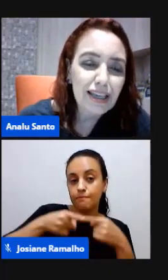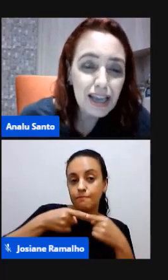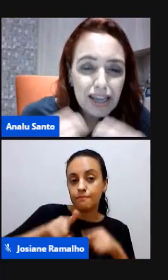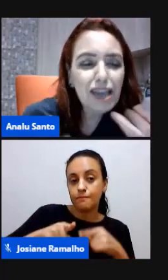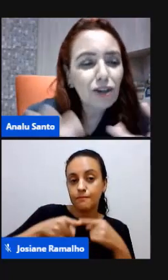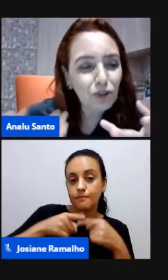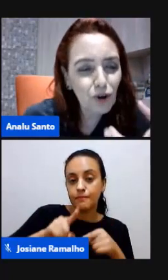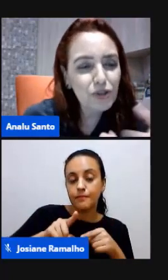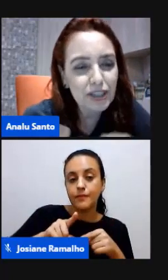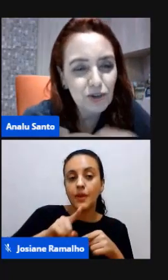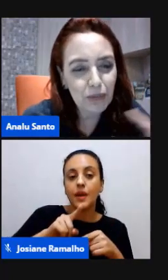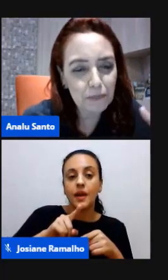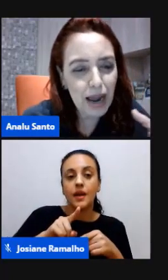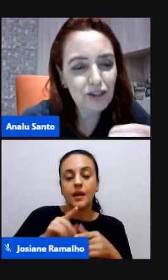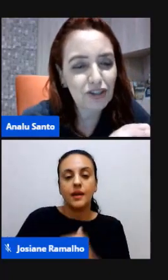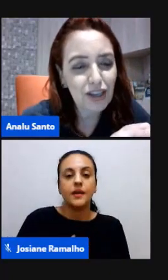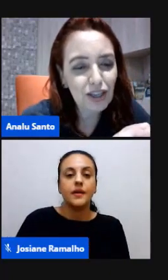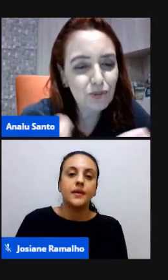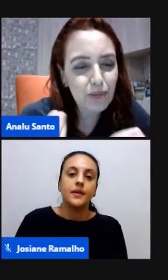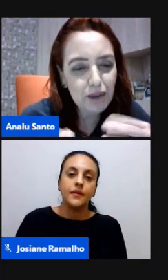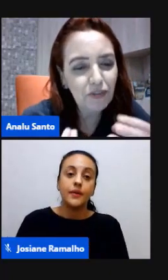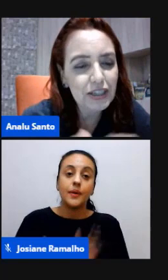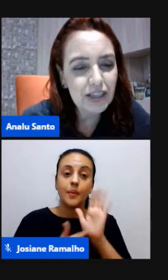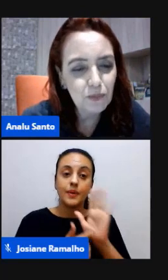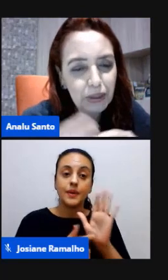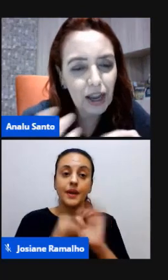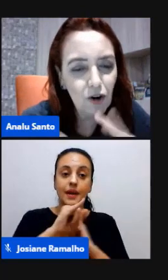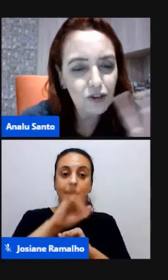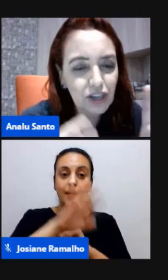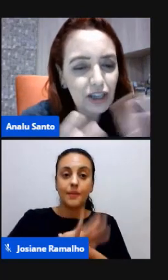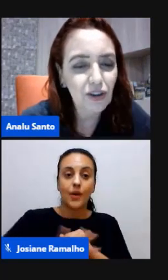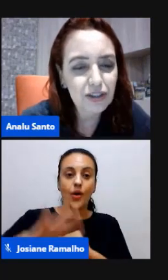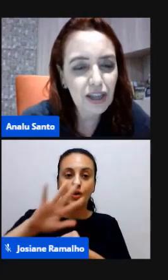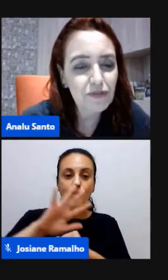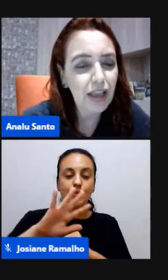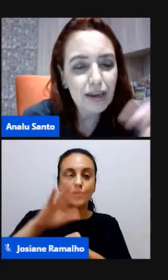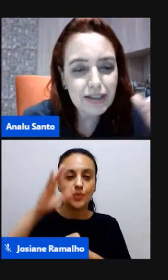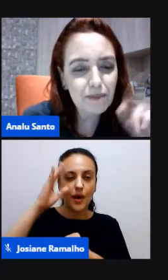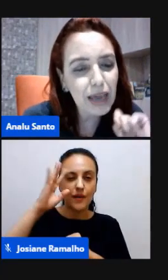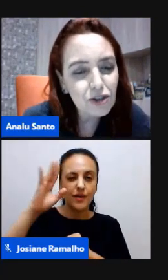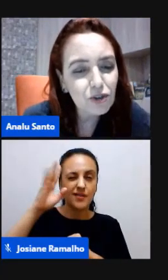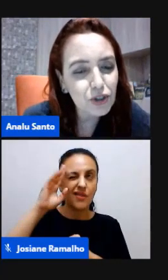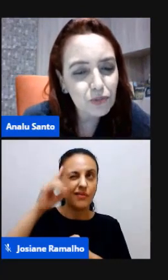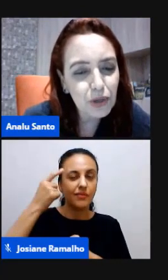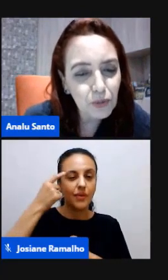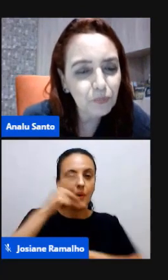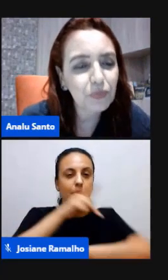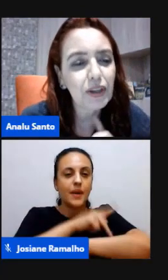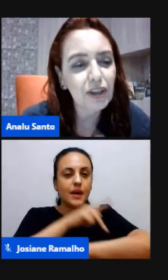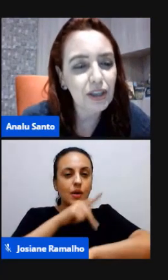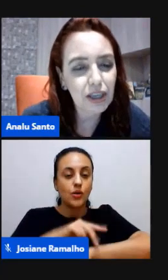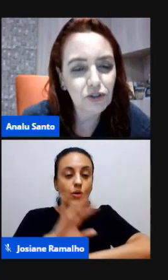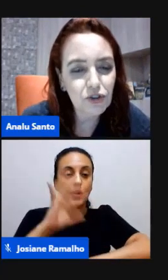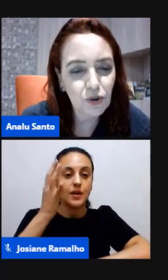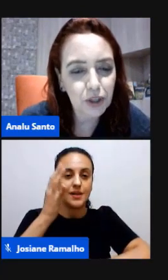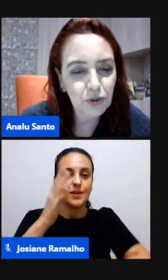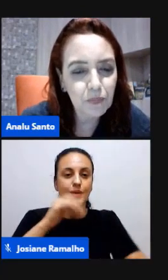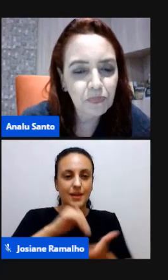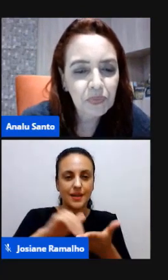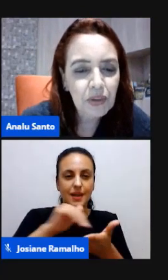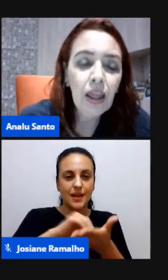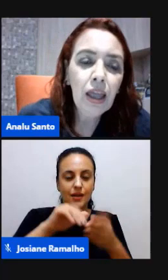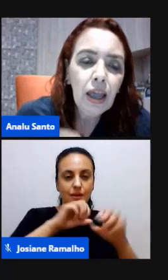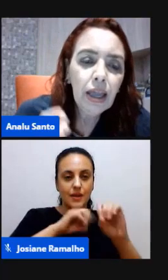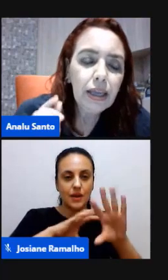E aí eu trouxe aqui uma imagem de uma reflexão pedagógica que teve lá na CEMED em